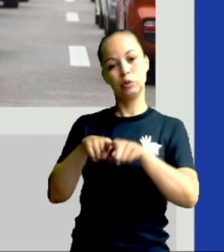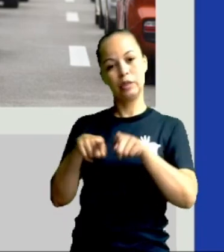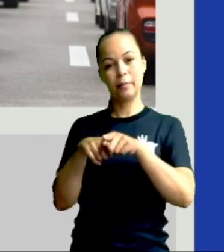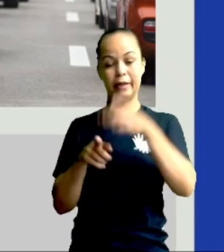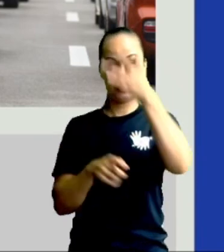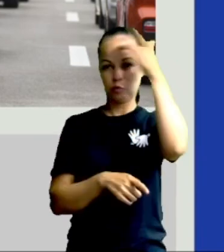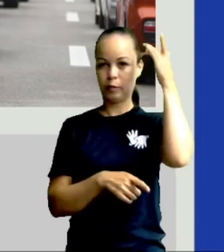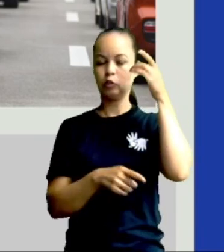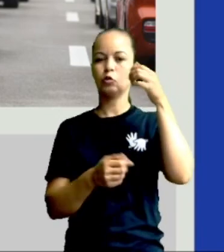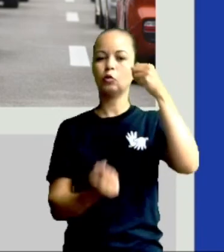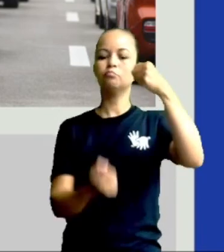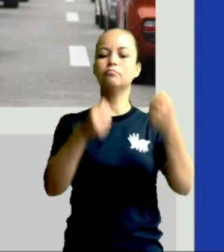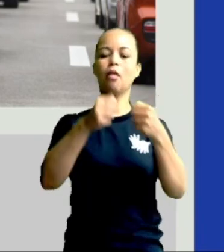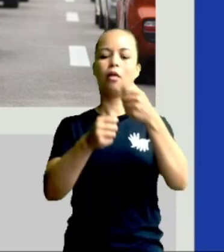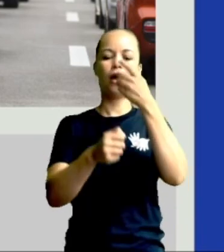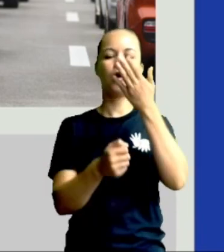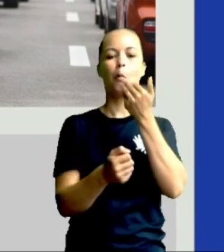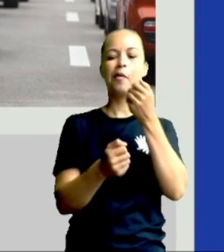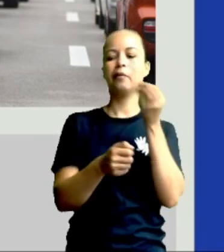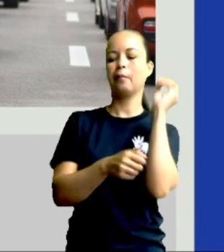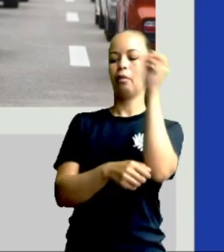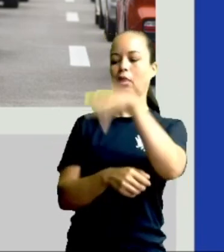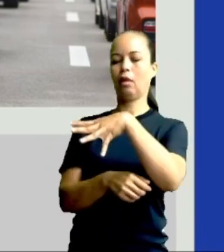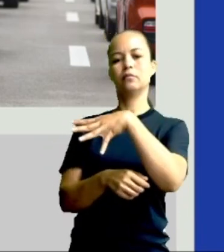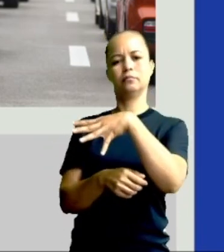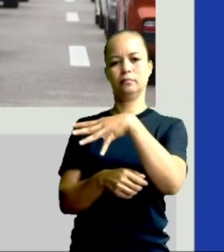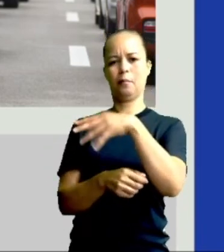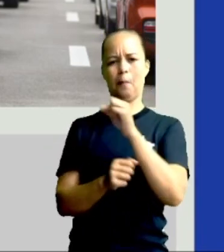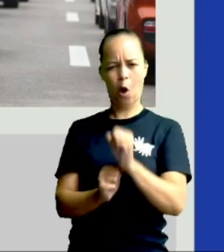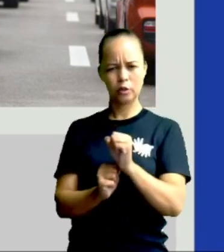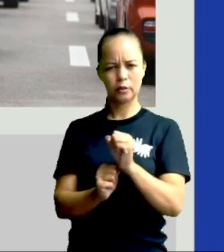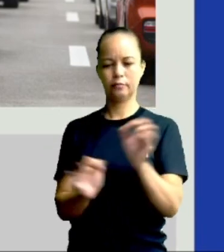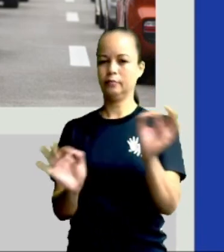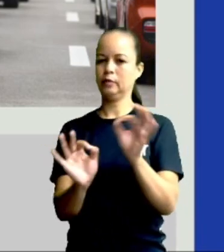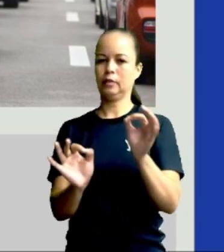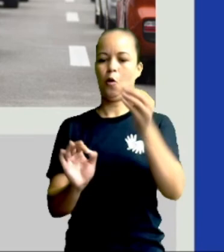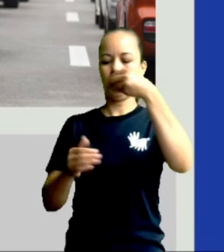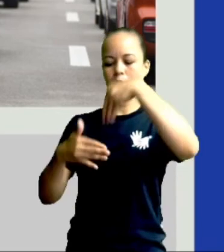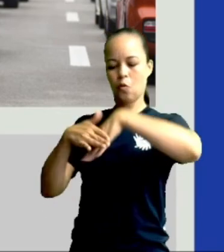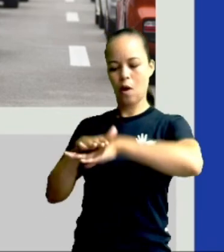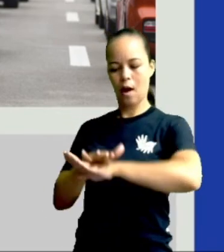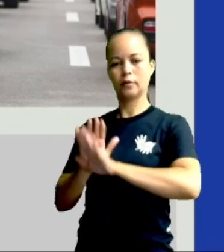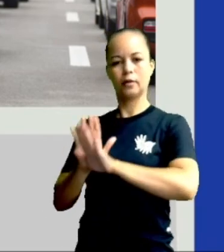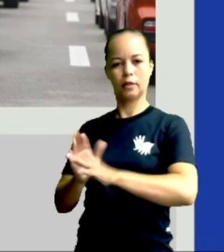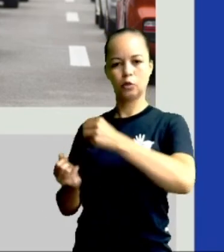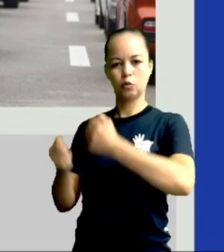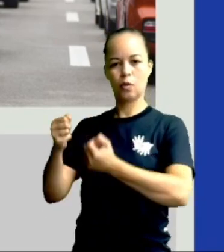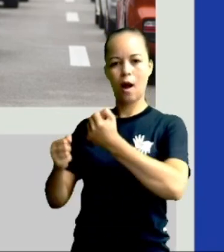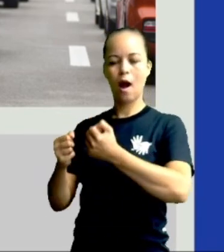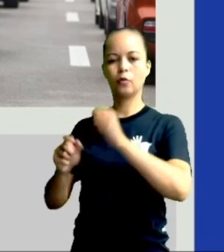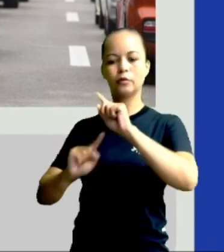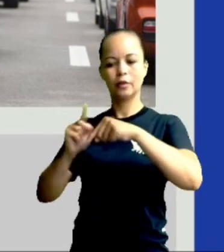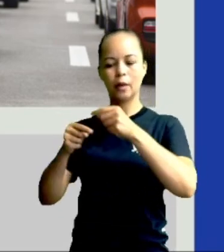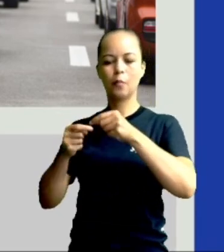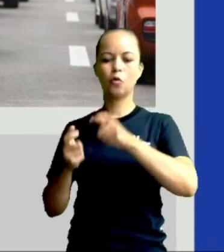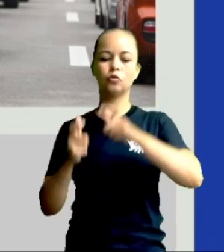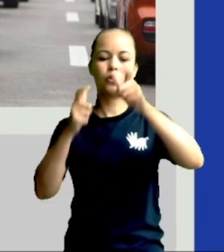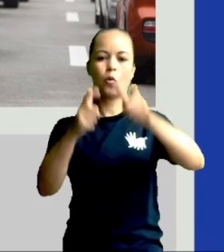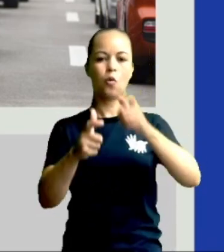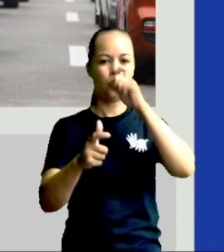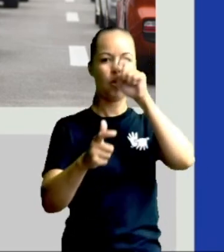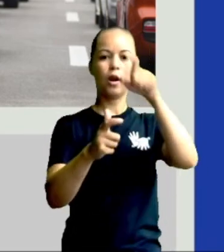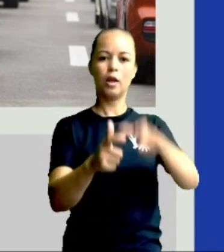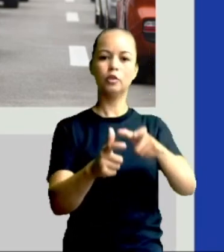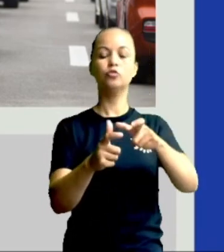ó. Não pode, tem que pegar o seu lixo, guardar, reservar dentro do próprio veículo e depois descartar no local